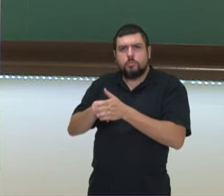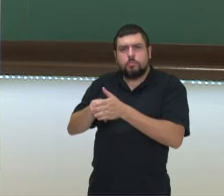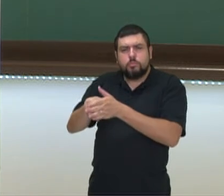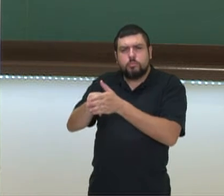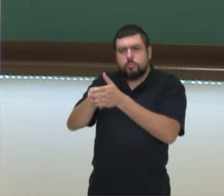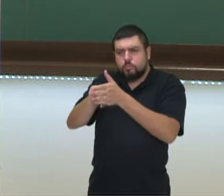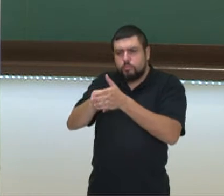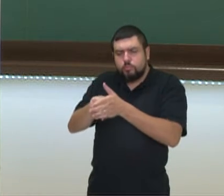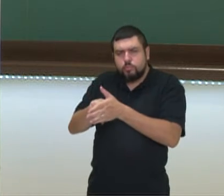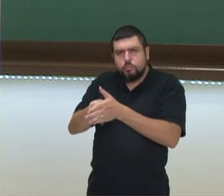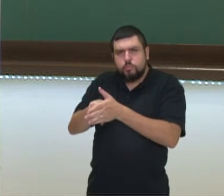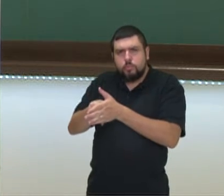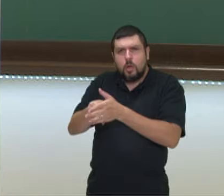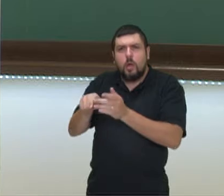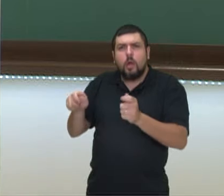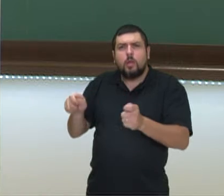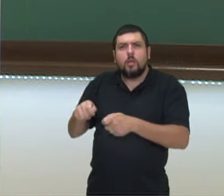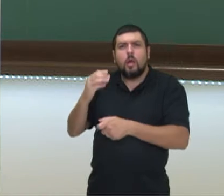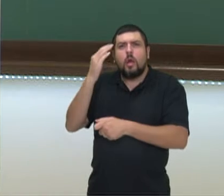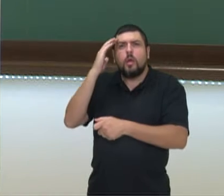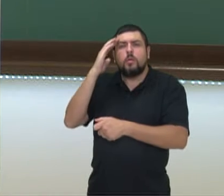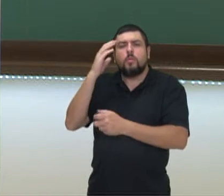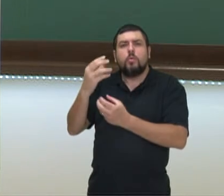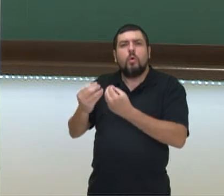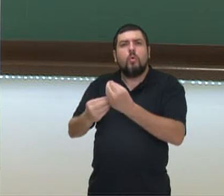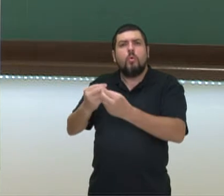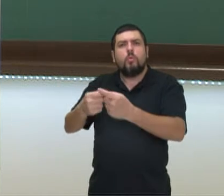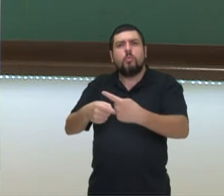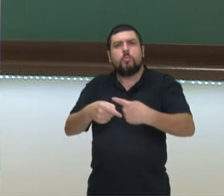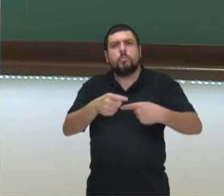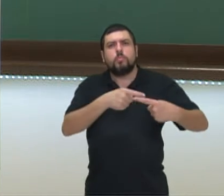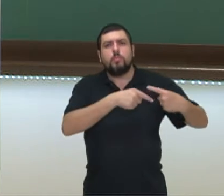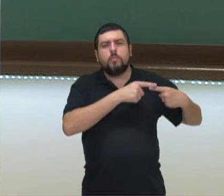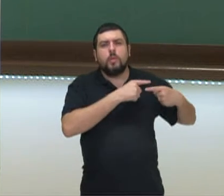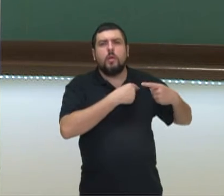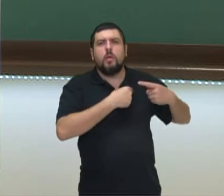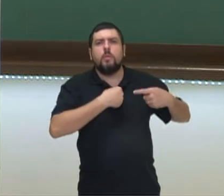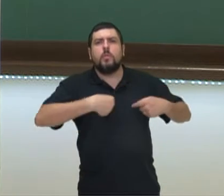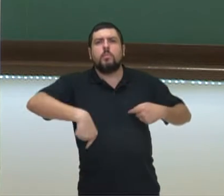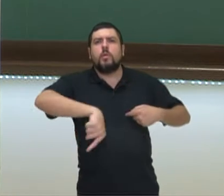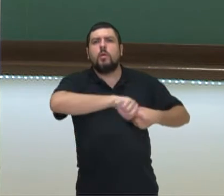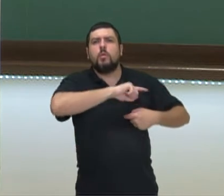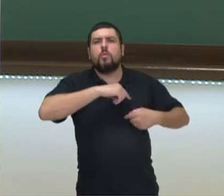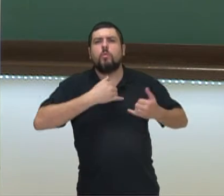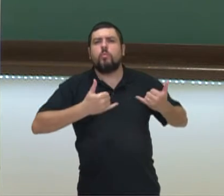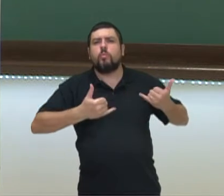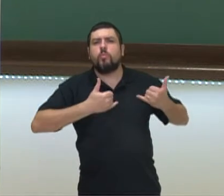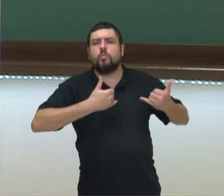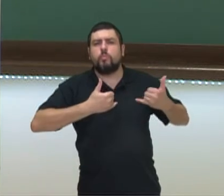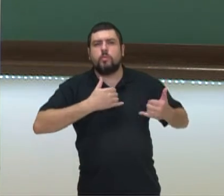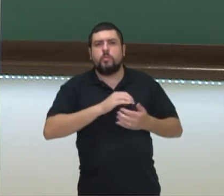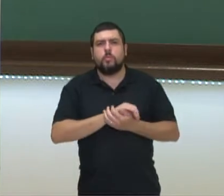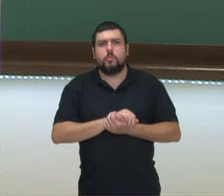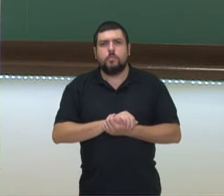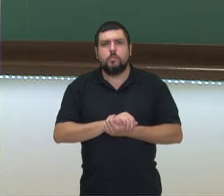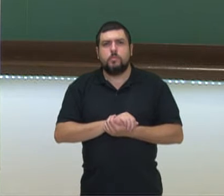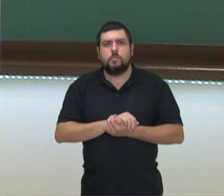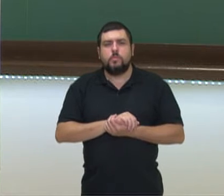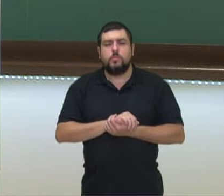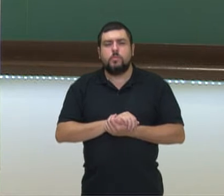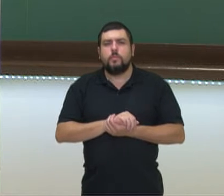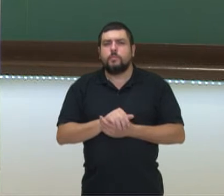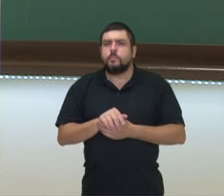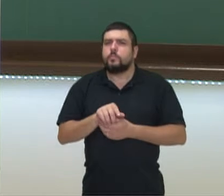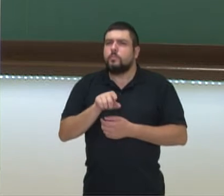é compreender a nossa história também. Ela traz essas informações, né? E você, estudante, né, da educação